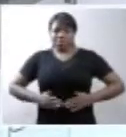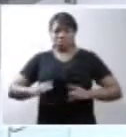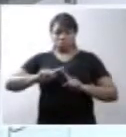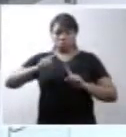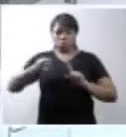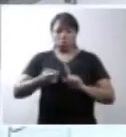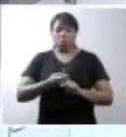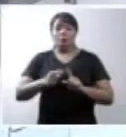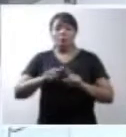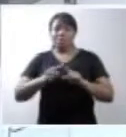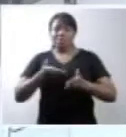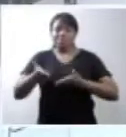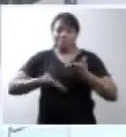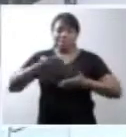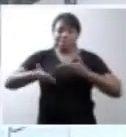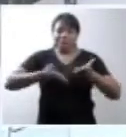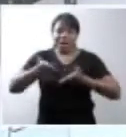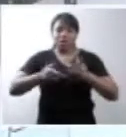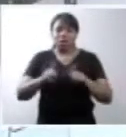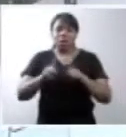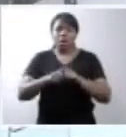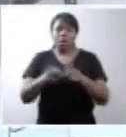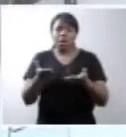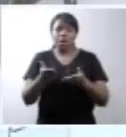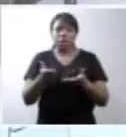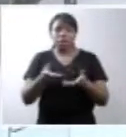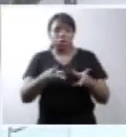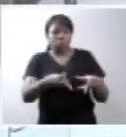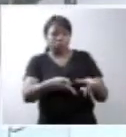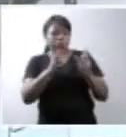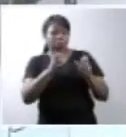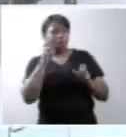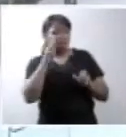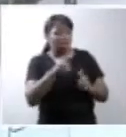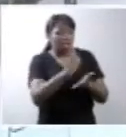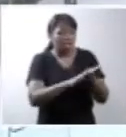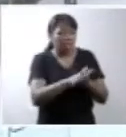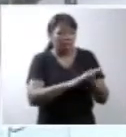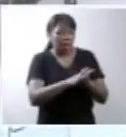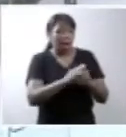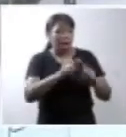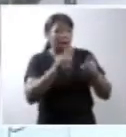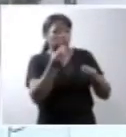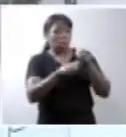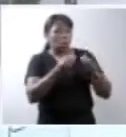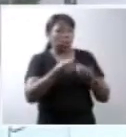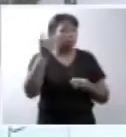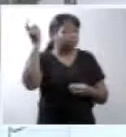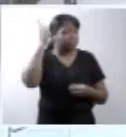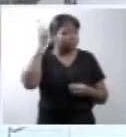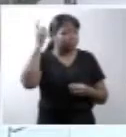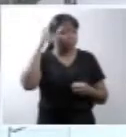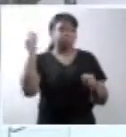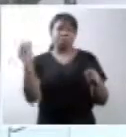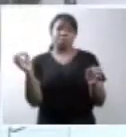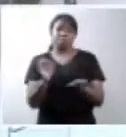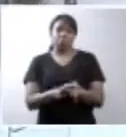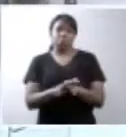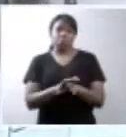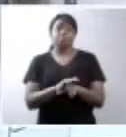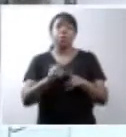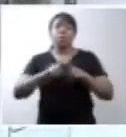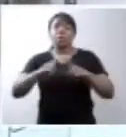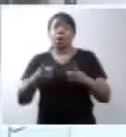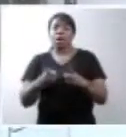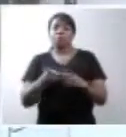de um desenvolvimento invisível a olho nu, imperceptível a indicadores comumente adotados.